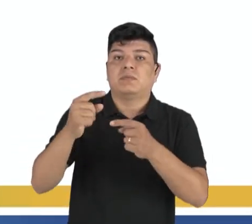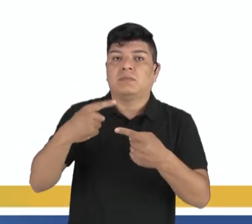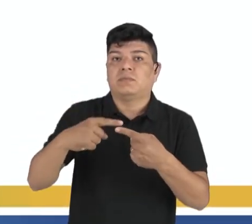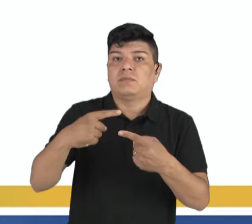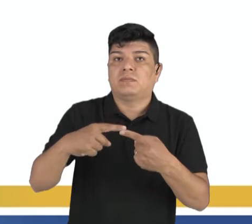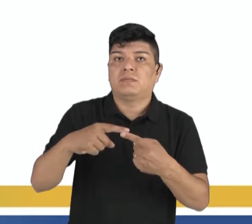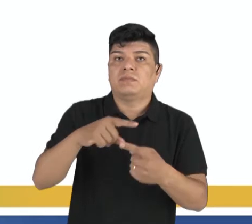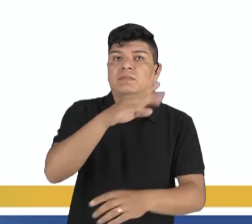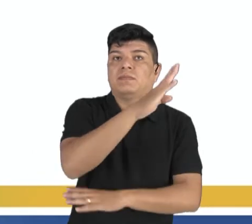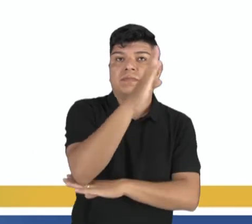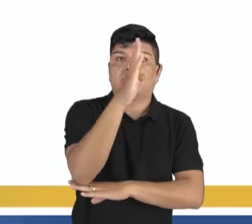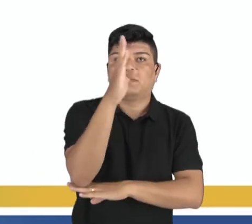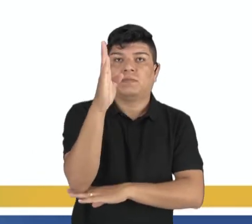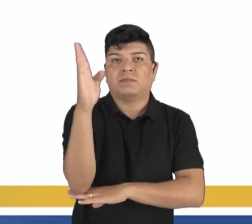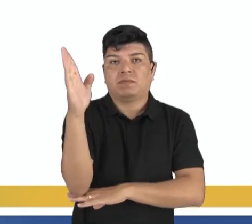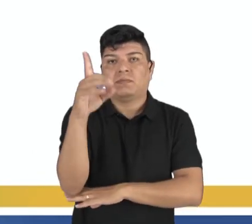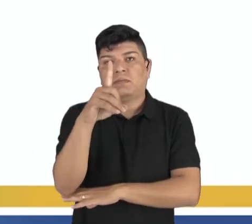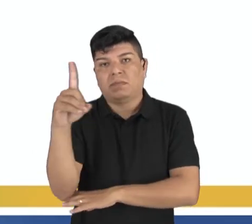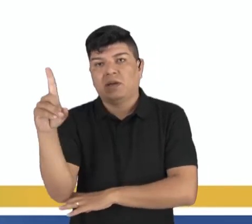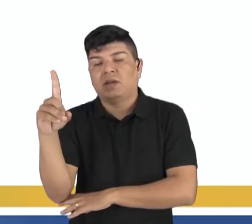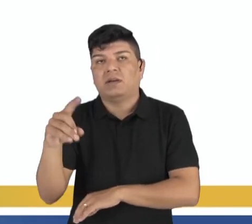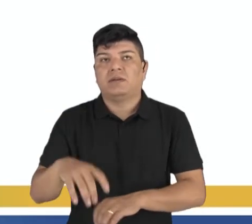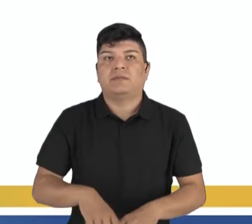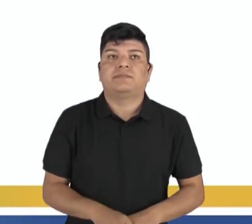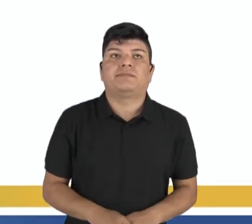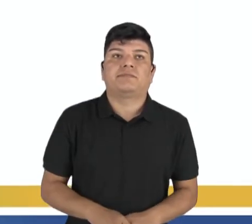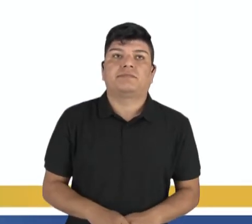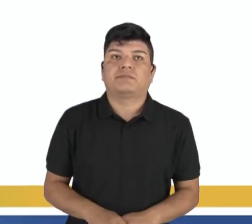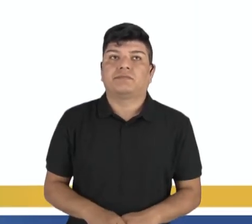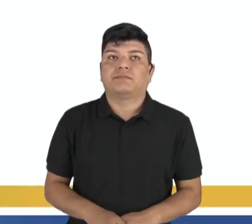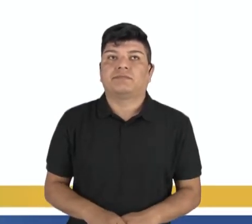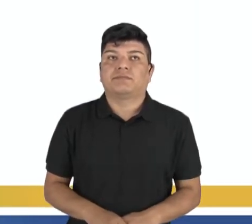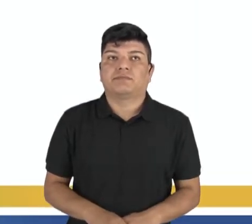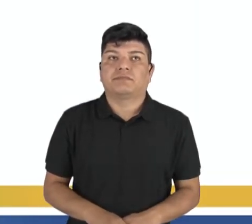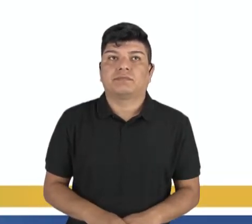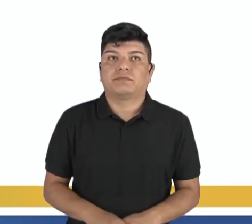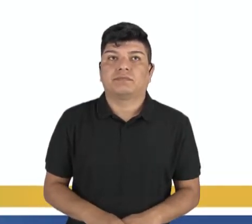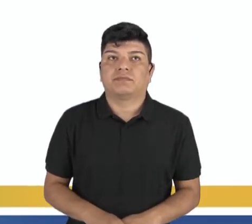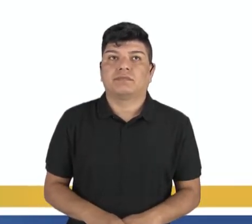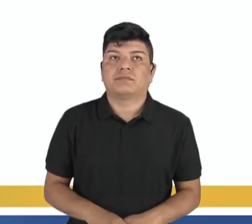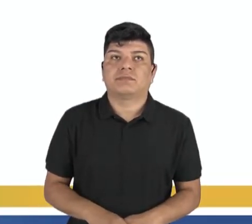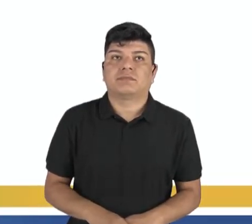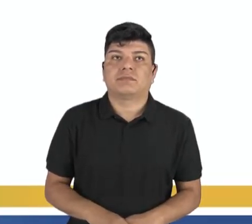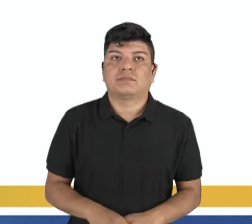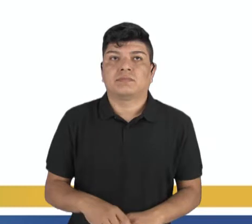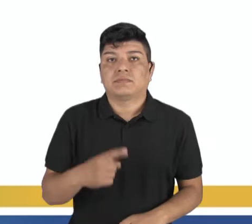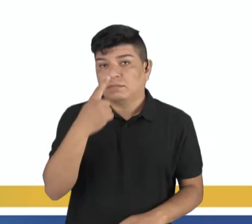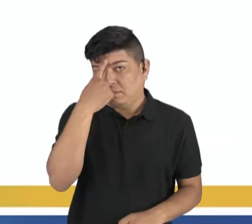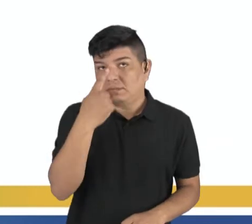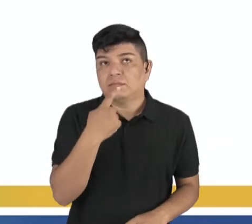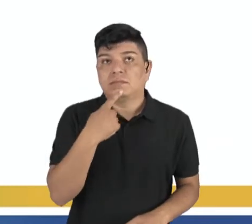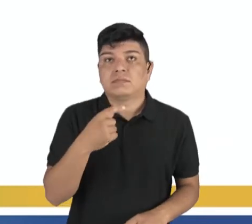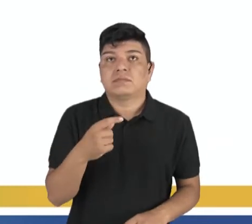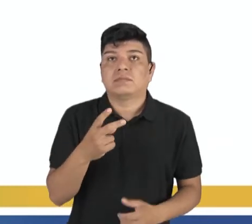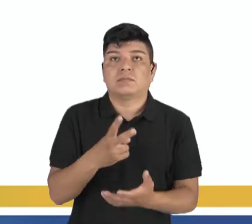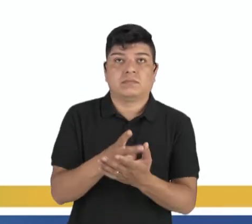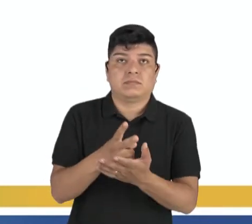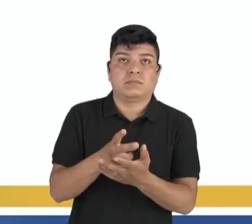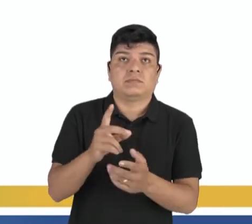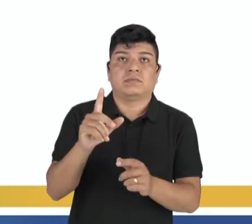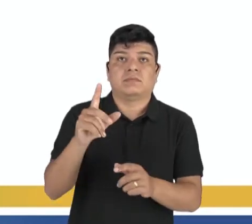é porque ele vai de lá pela direita Oi e aí nós podemos rotacionar a figura